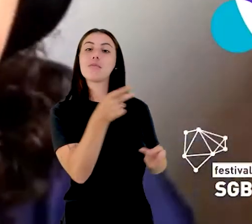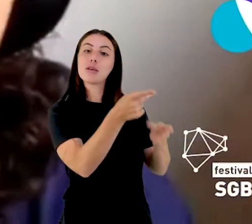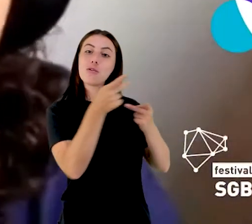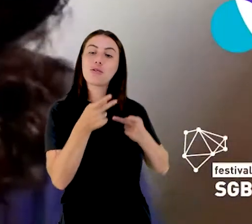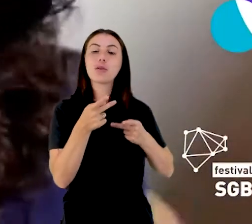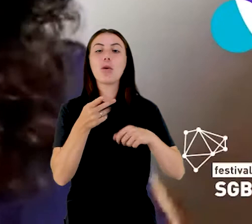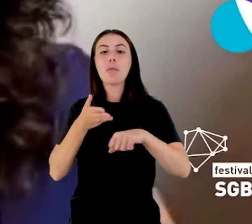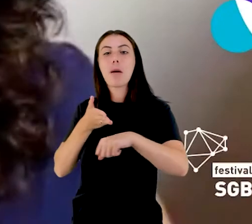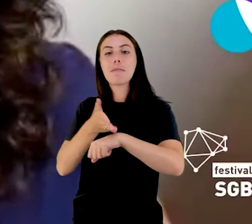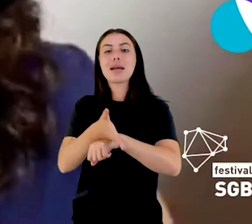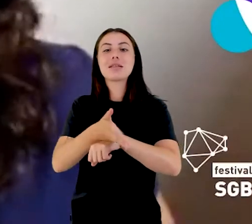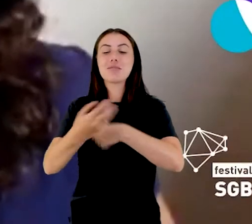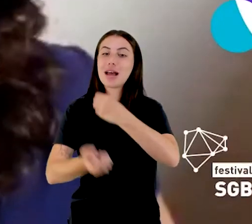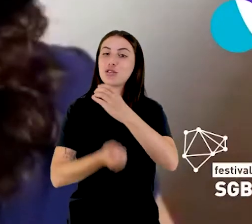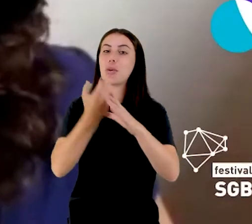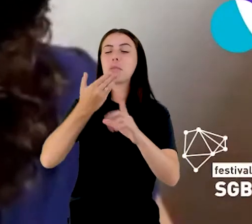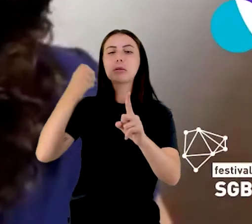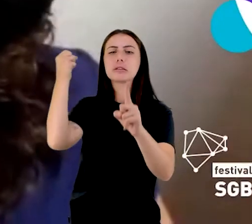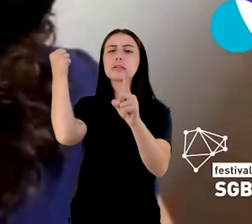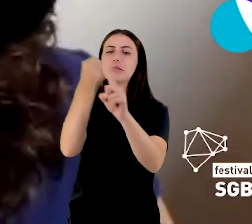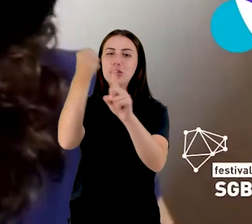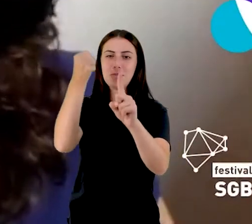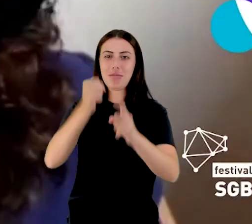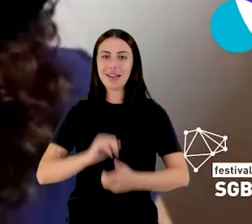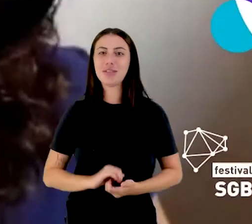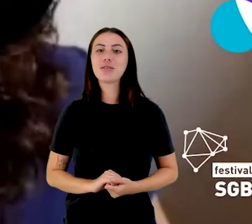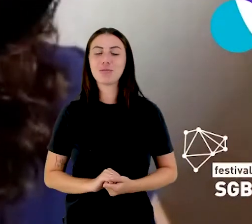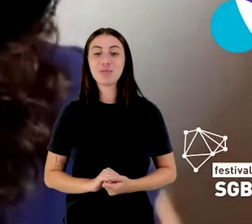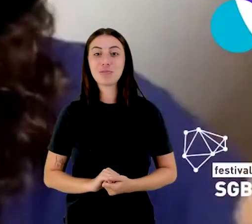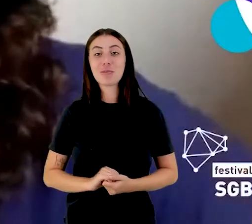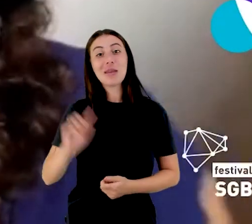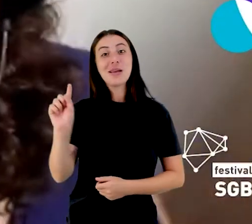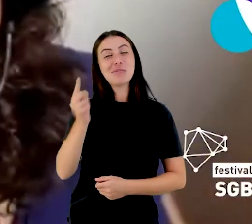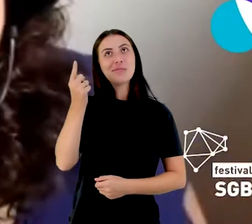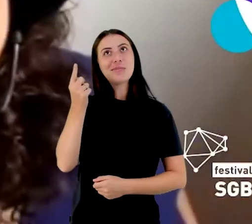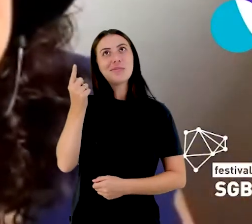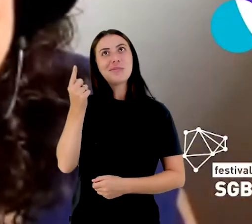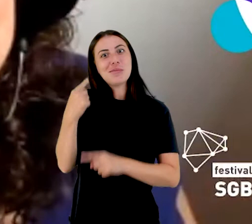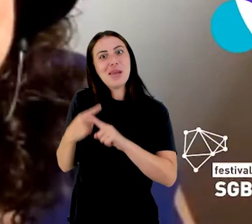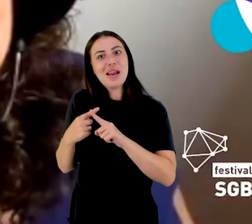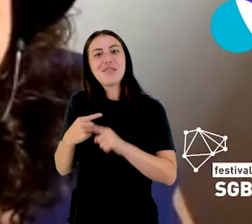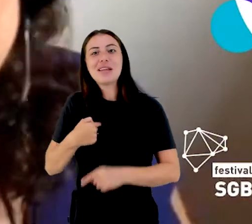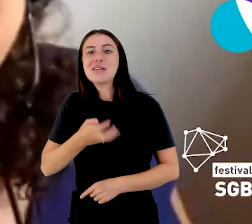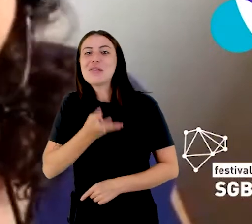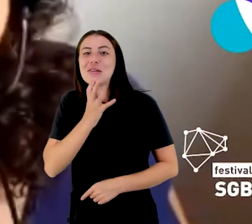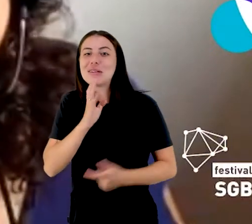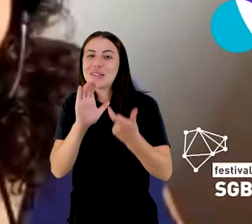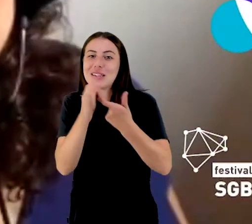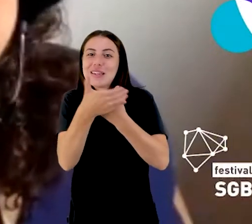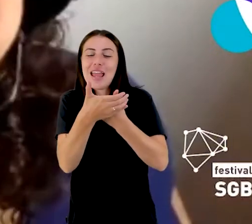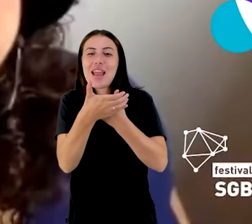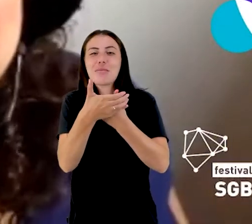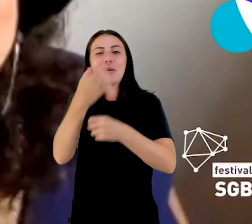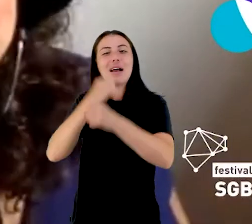relações de mercado, e aí veio o convite para fazer a produção de impacto do 1923. Foi a primeira vez que eu